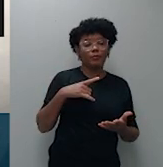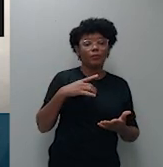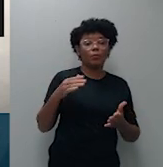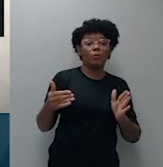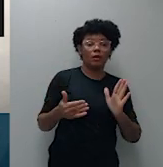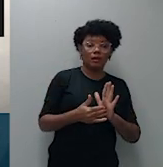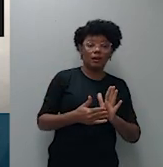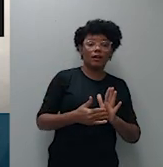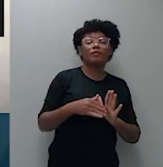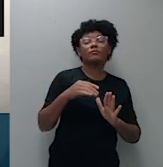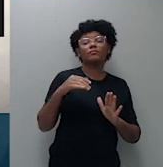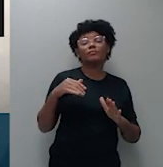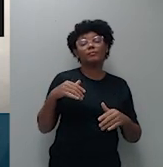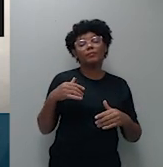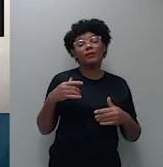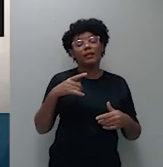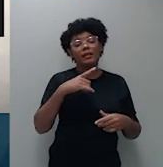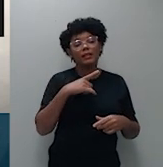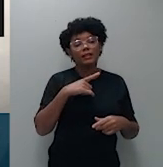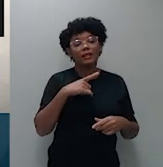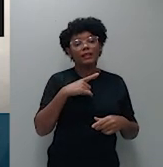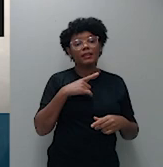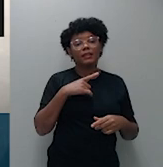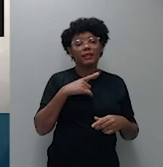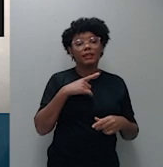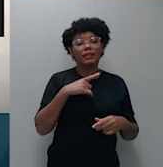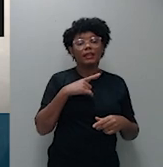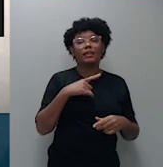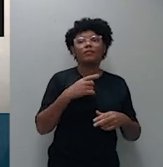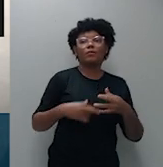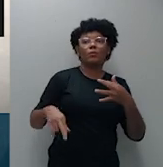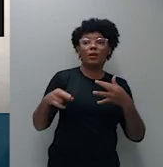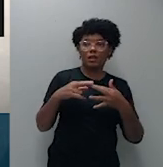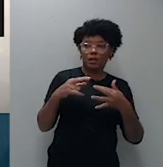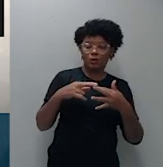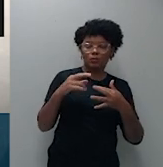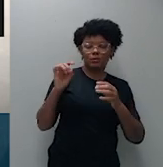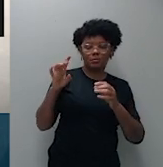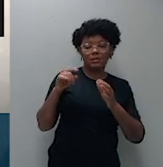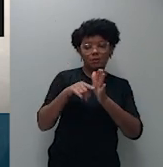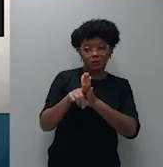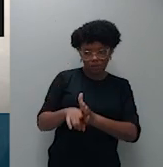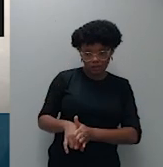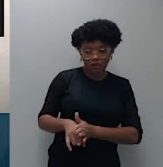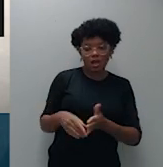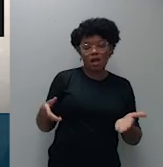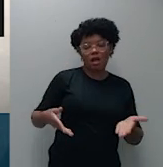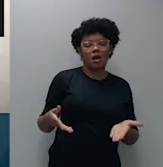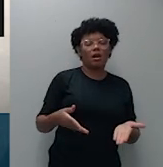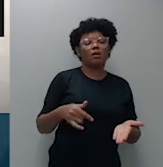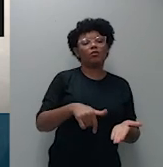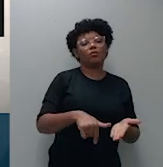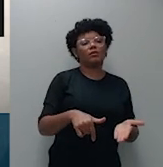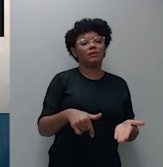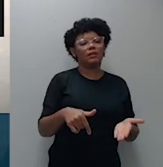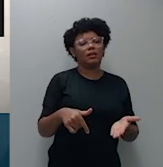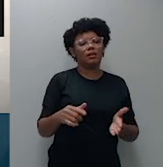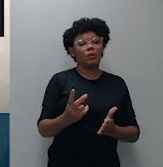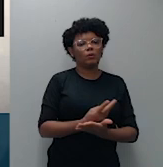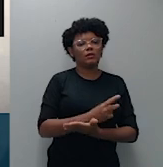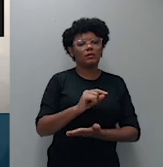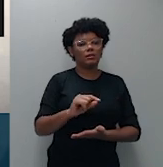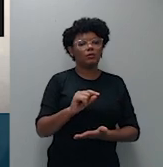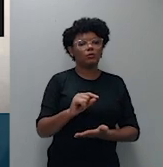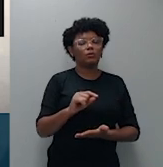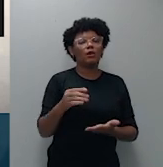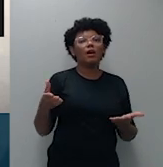quadrado acabou sendo promovido nesta Instância para que o especial personalizado como hora ocorre E